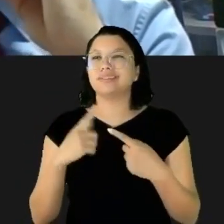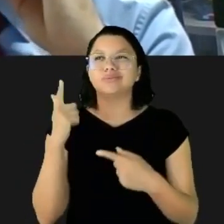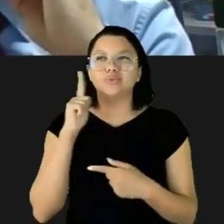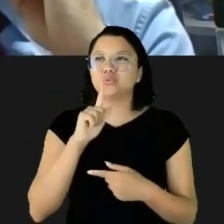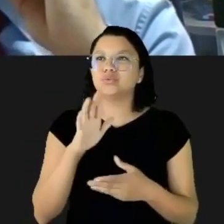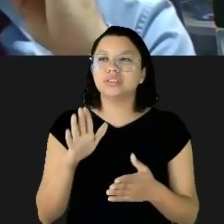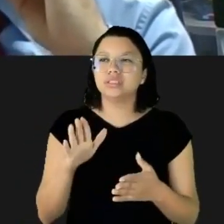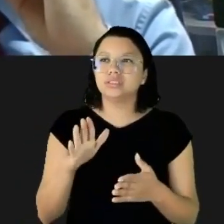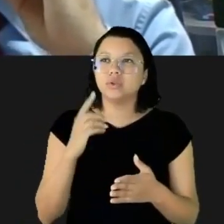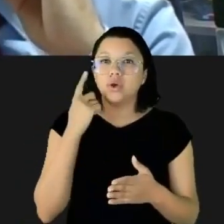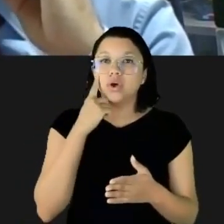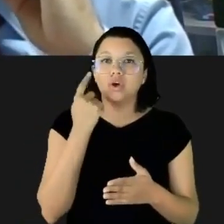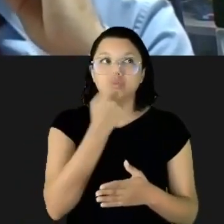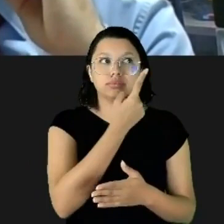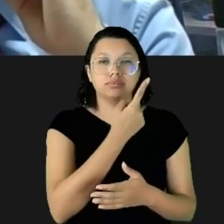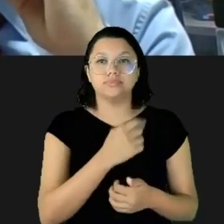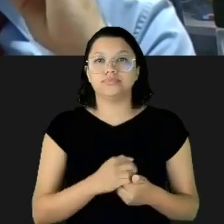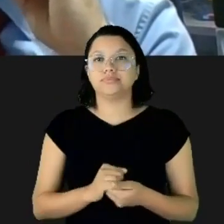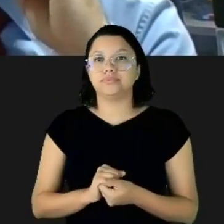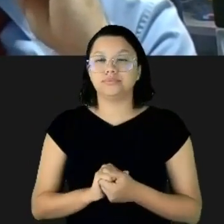passar para cá